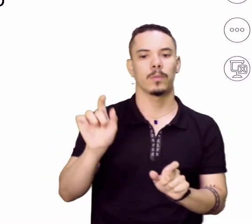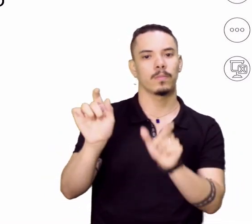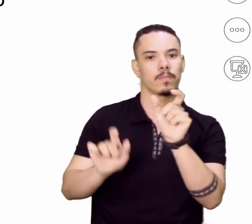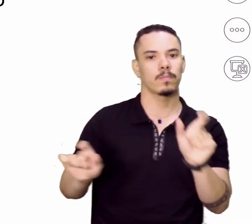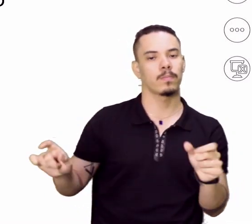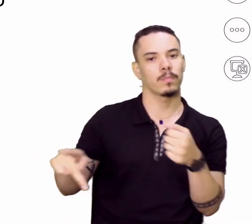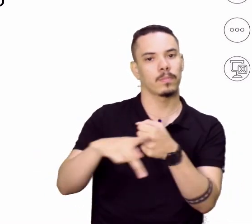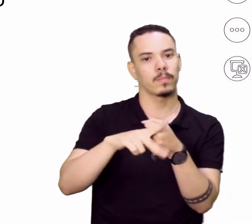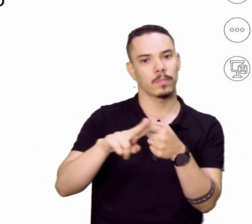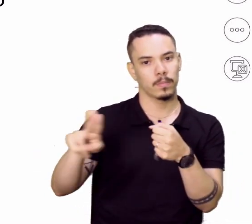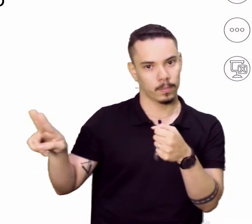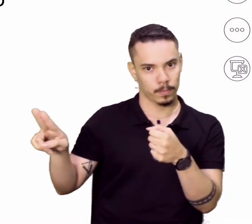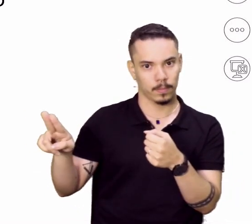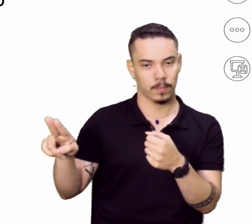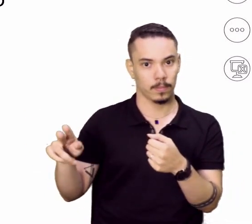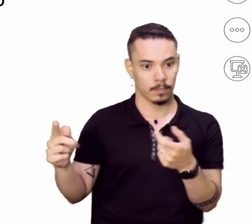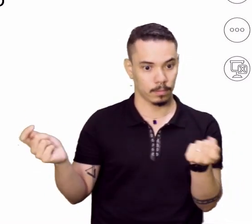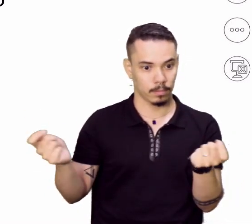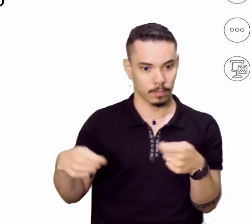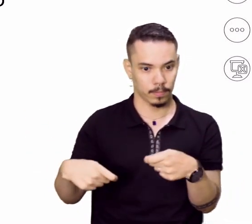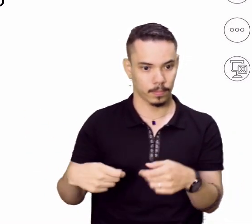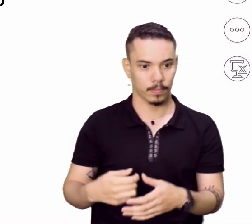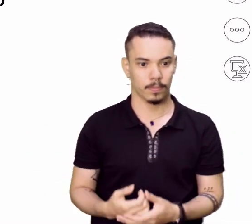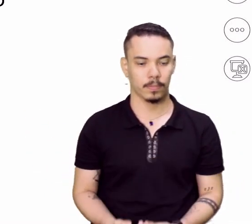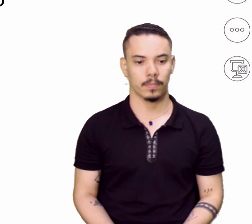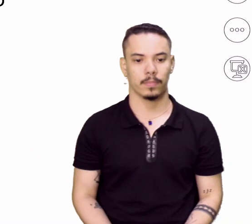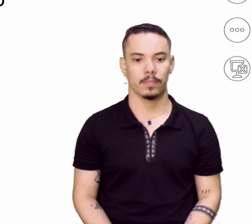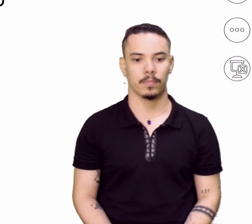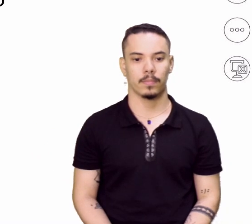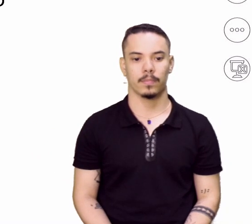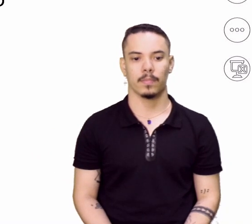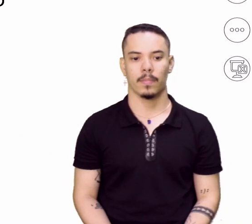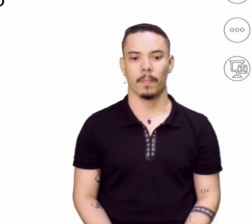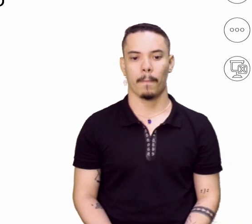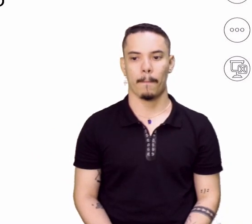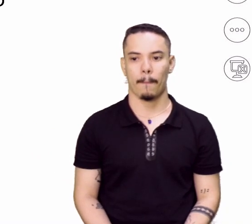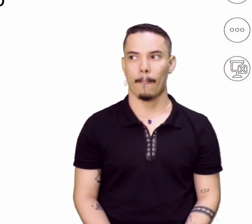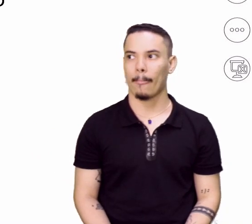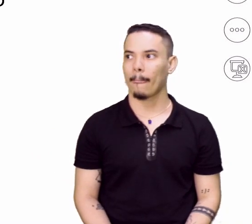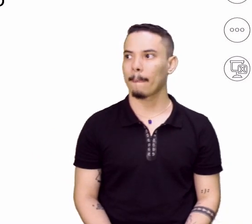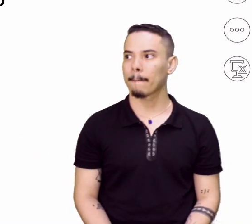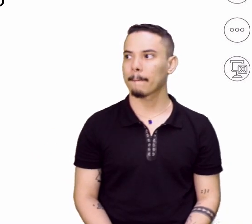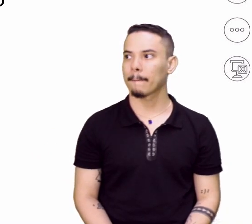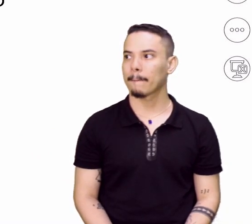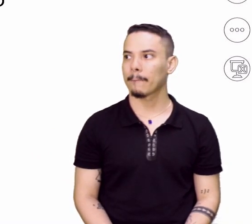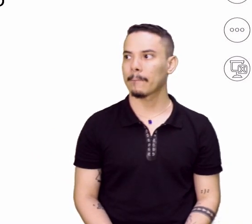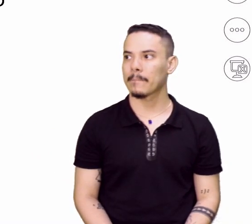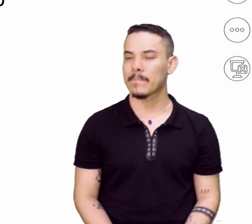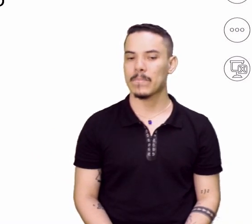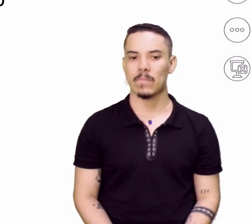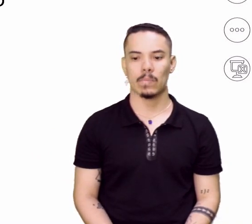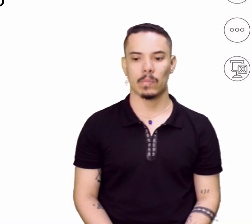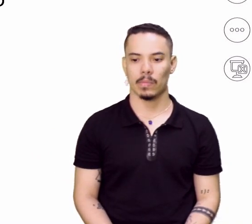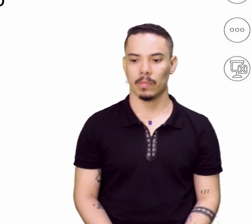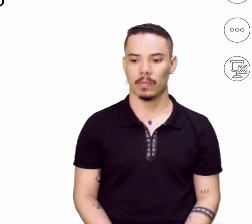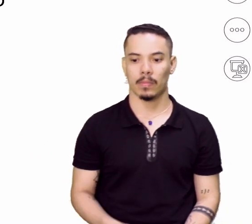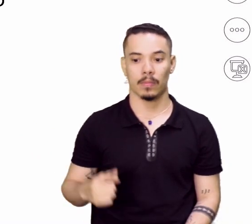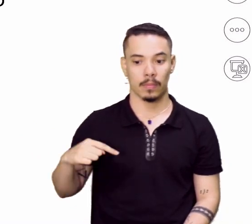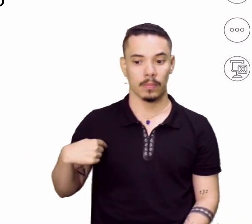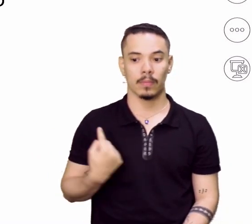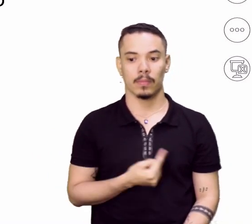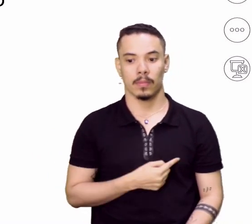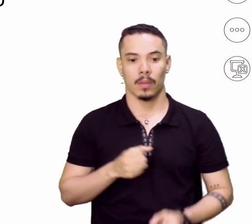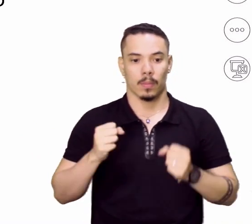outros pronomes relativos aí, which, who and that. A gente pode fazer também